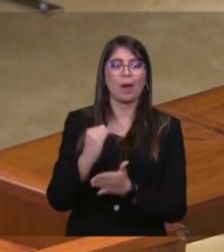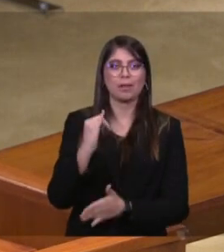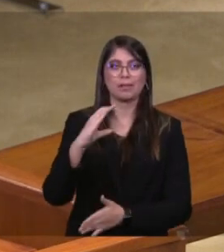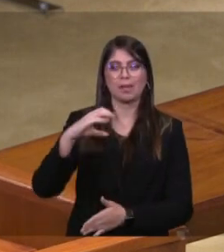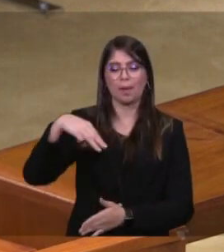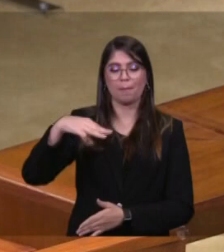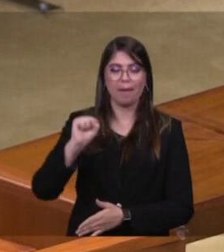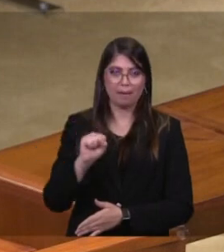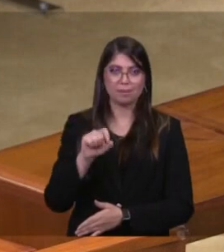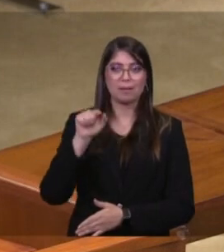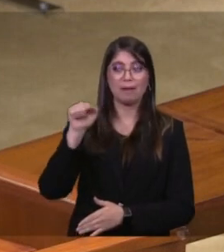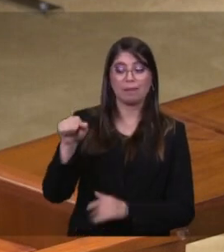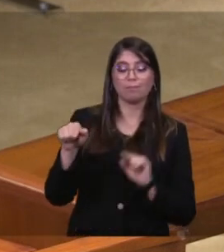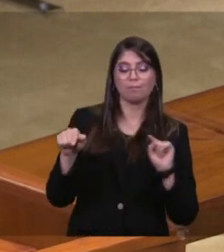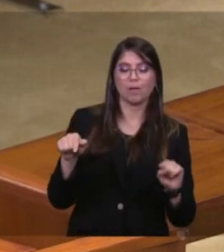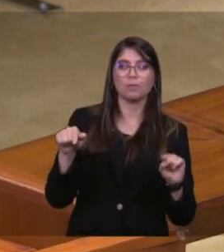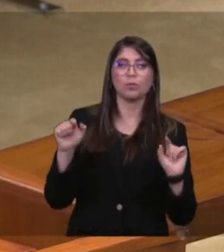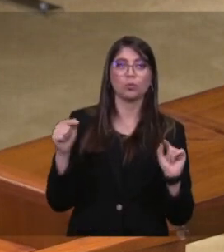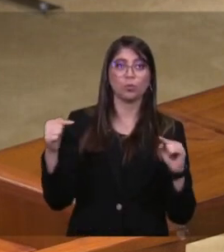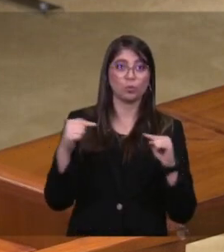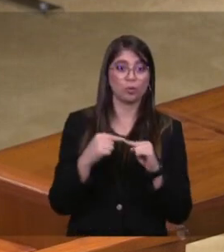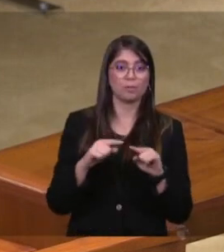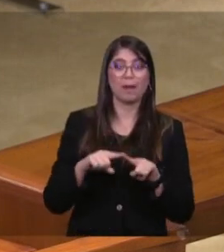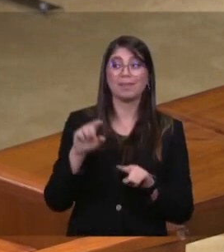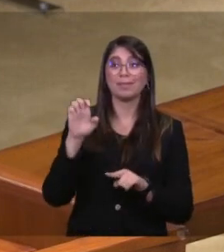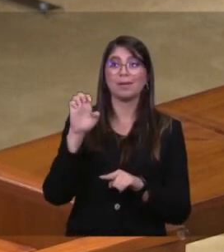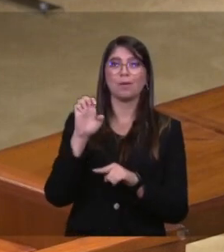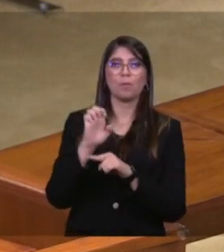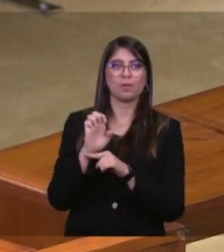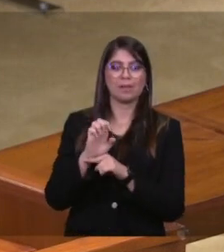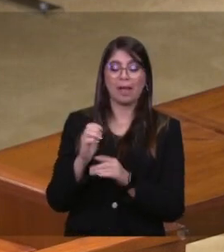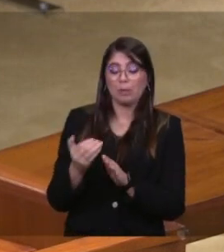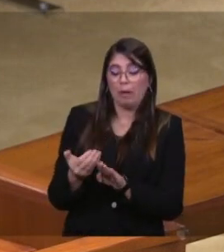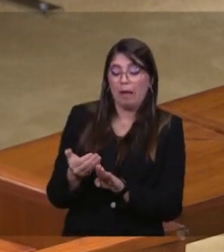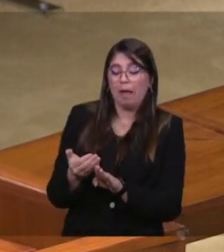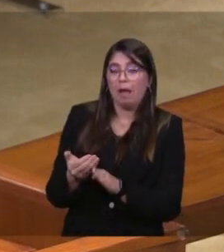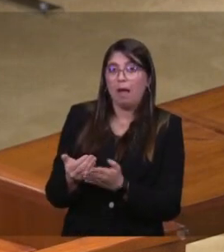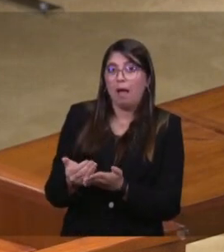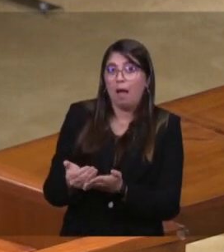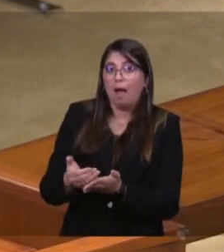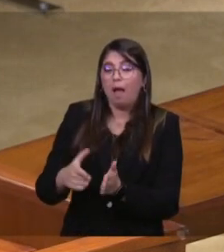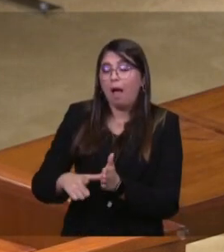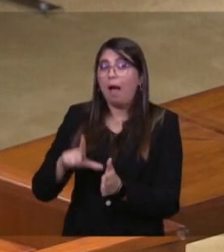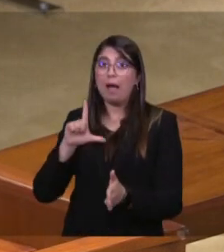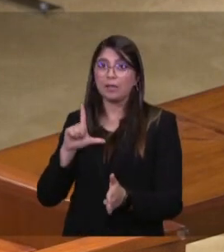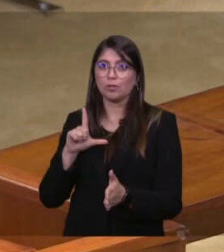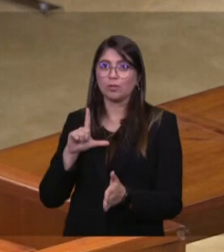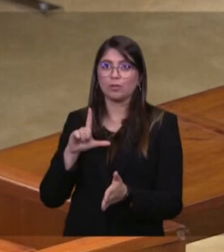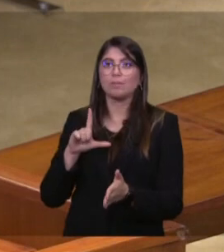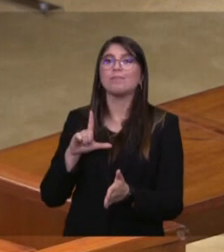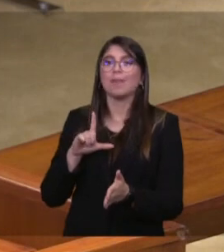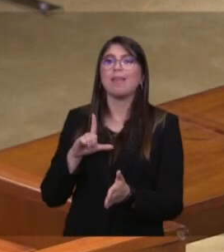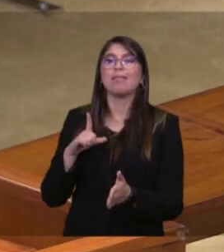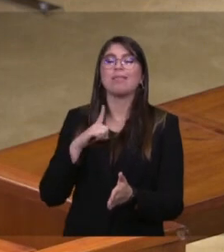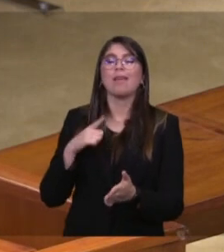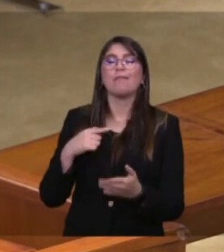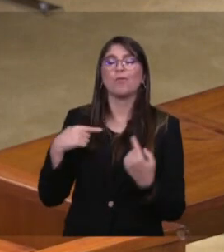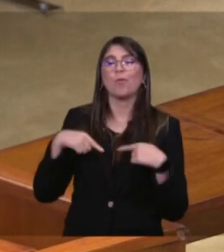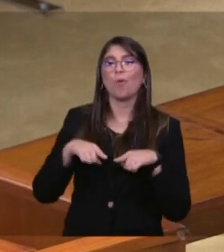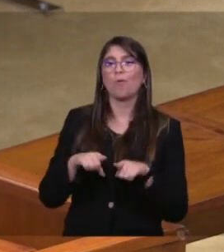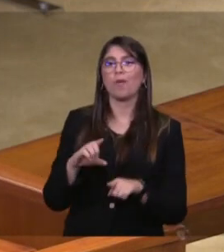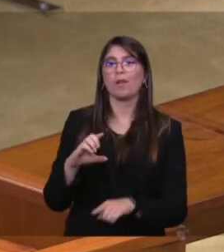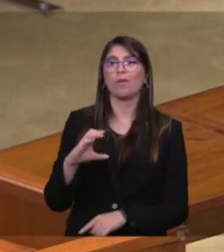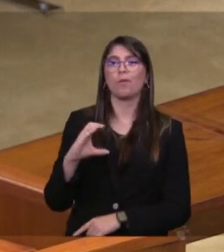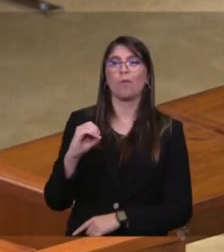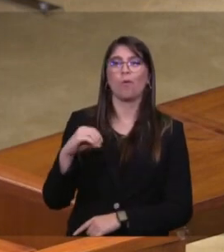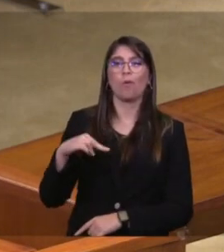destino. Os estados se anteciparam à edição da lei complementar e editaram o convênio 93, apreciado